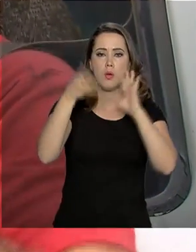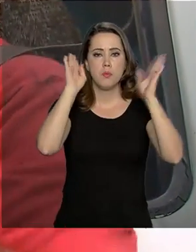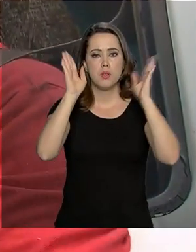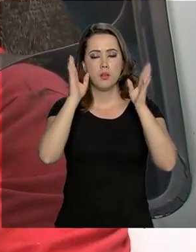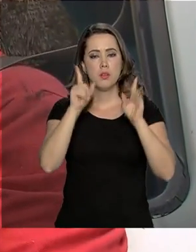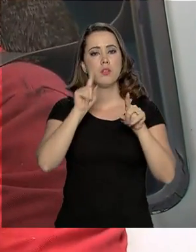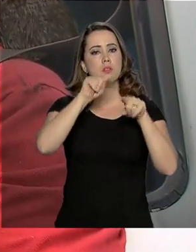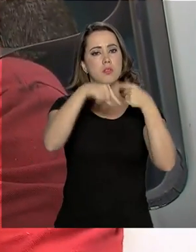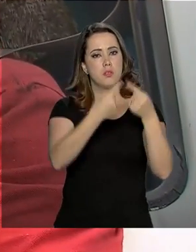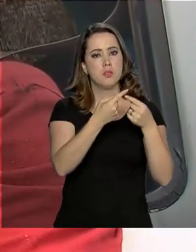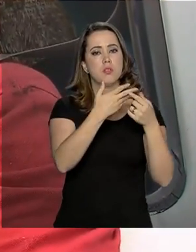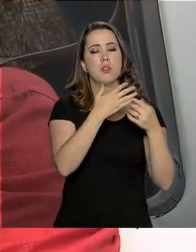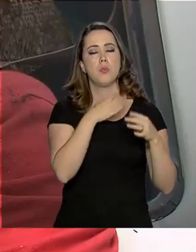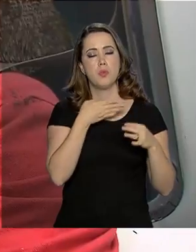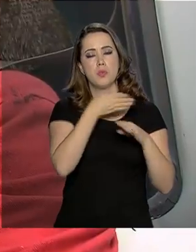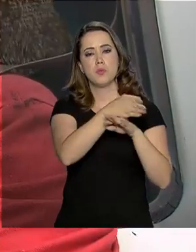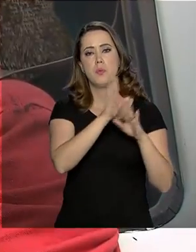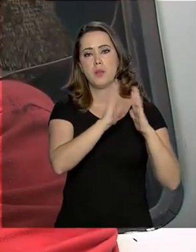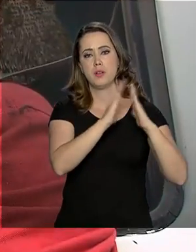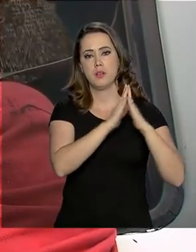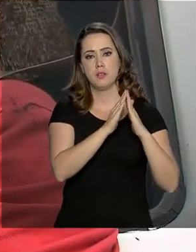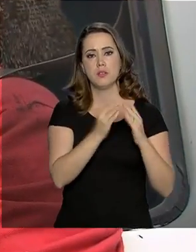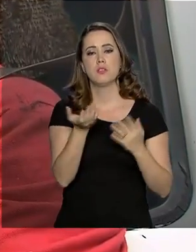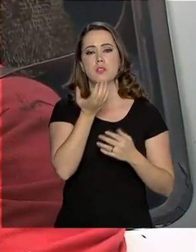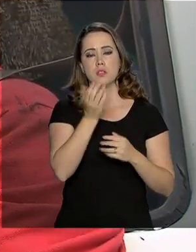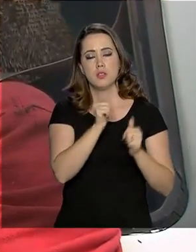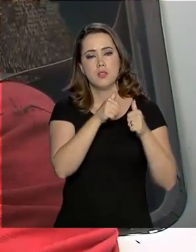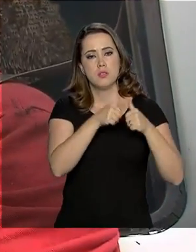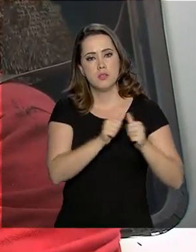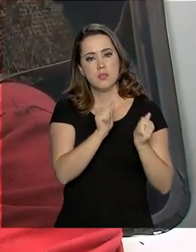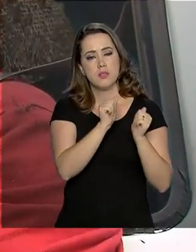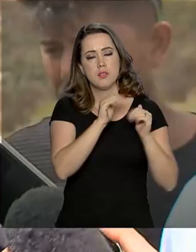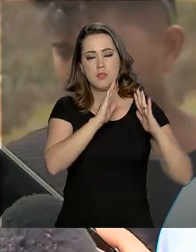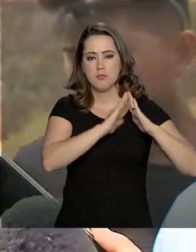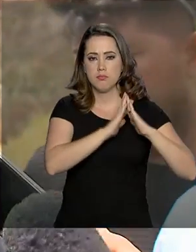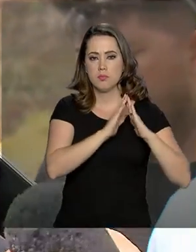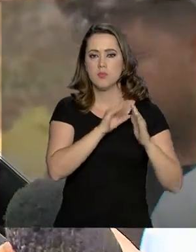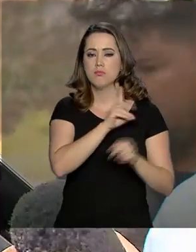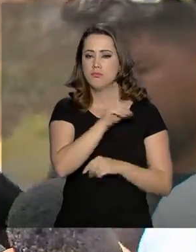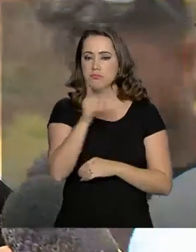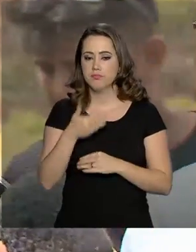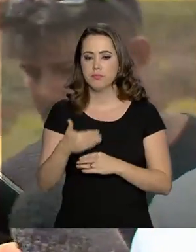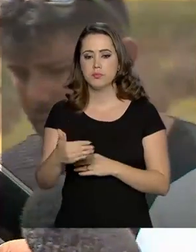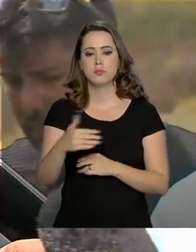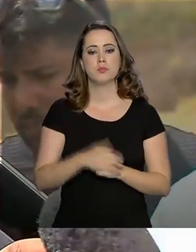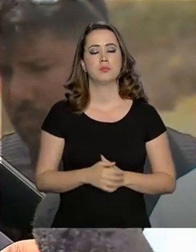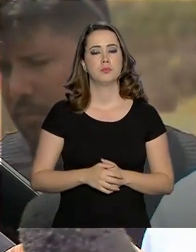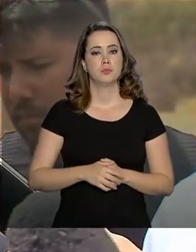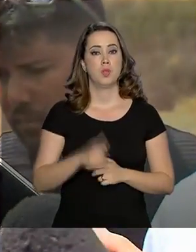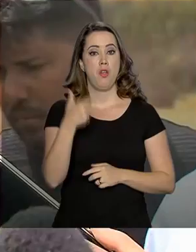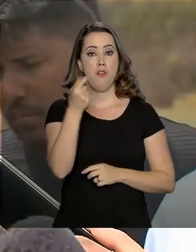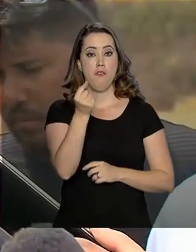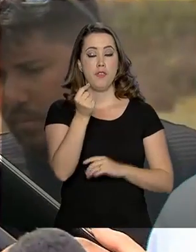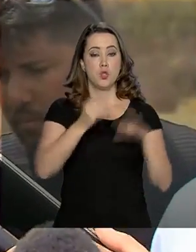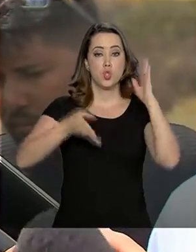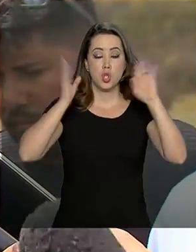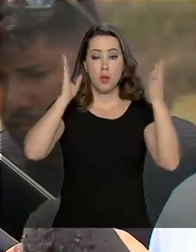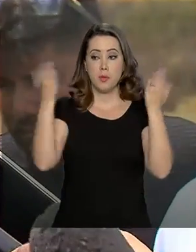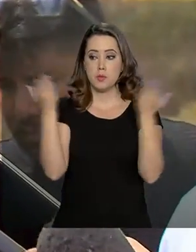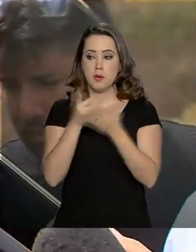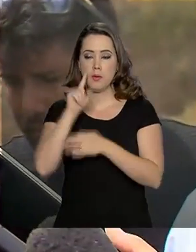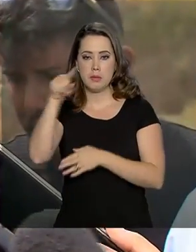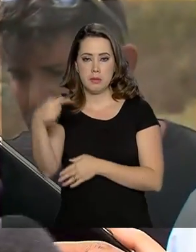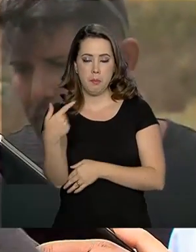pegar uma lotação e vou para casa. Quero ficar em casa uns dias. São 20 caminhões agora, mais